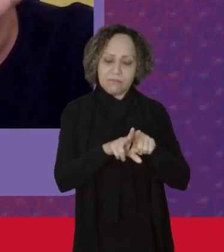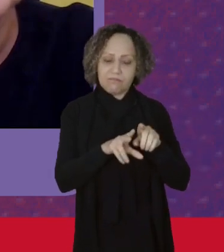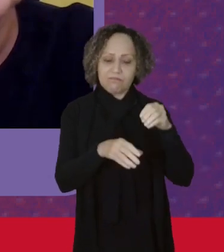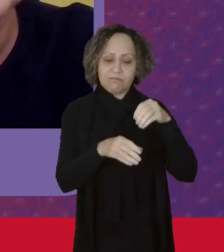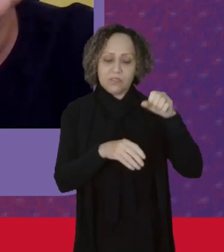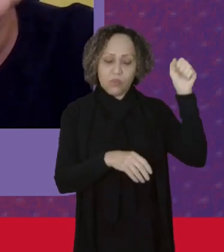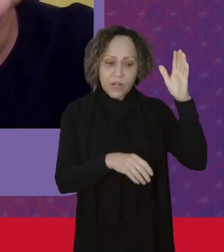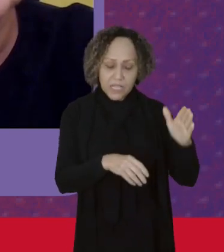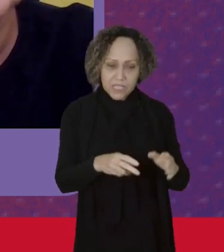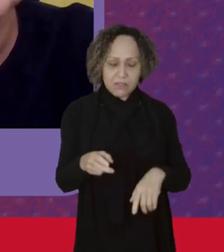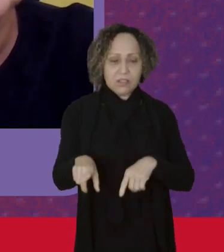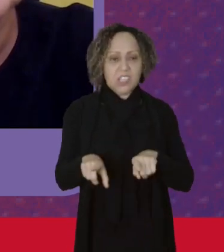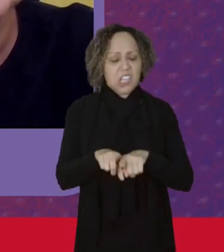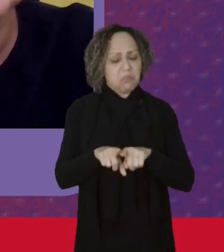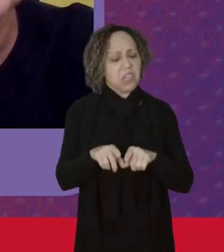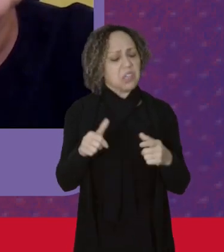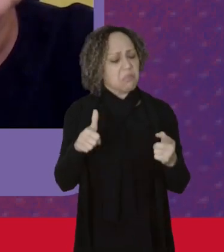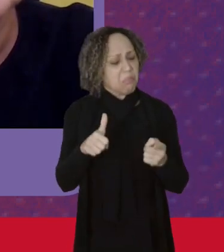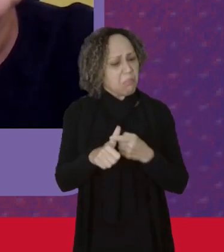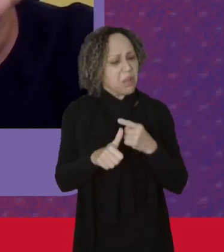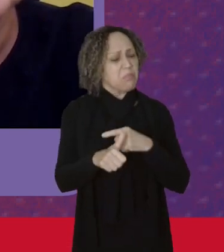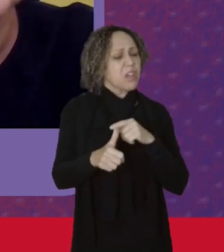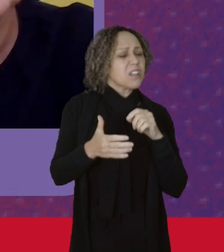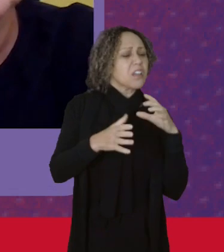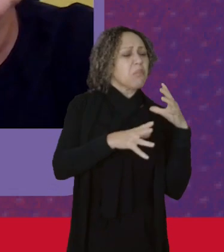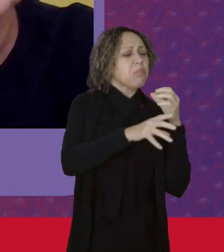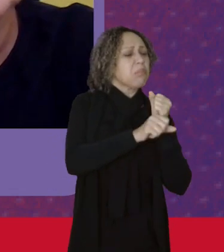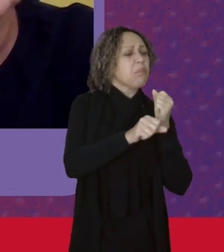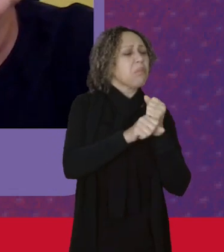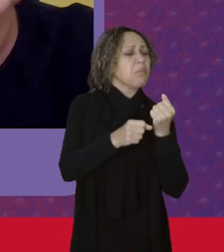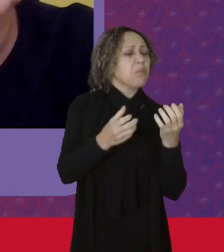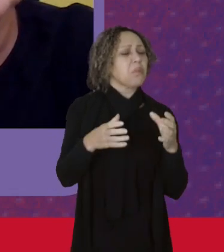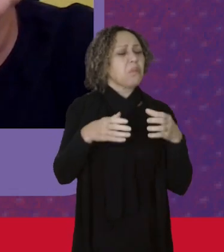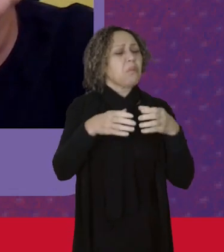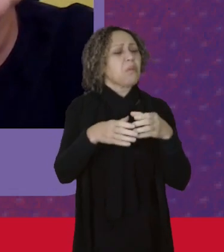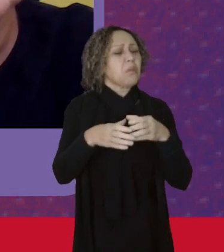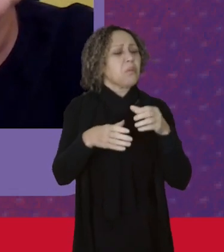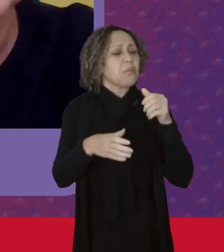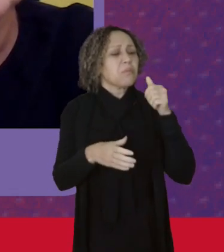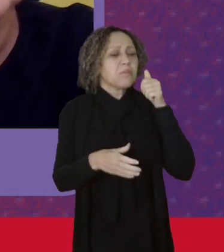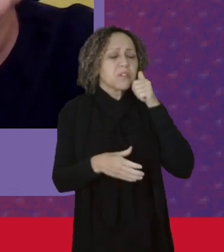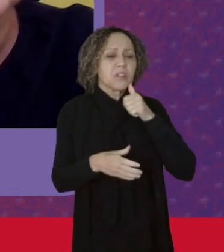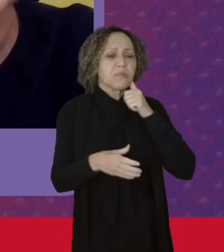primeiro mapeamento das vivências de lésbicas no Brasil e, na verdade, o primeiro mapeamento